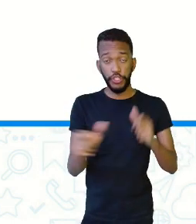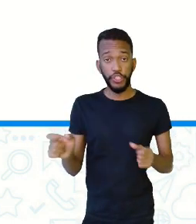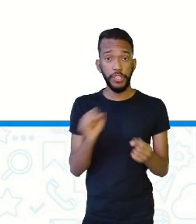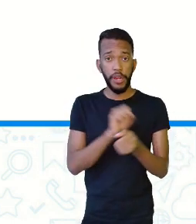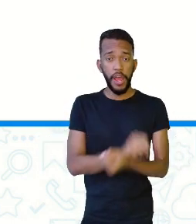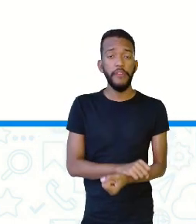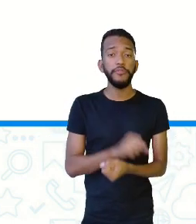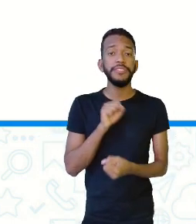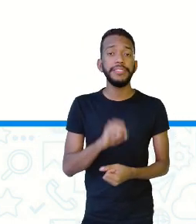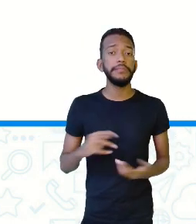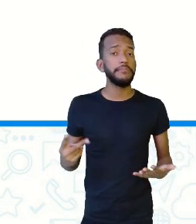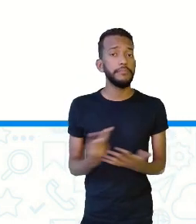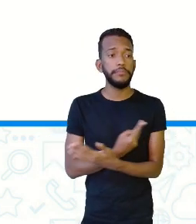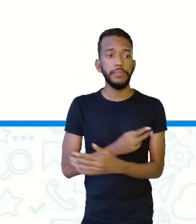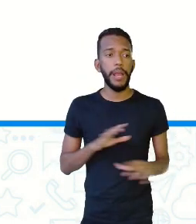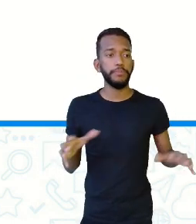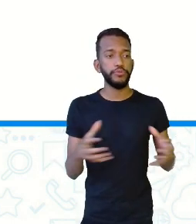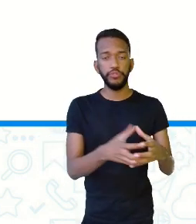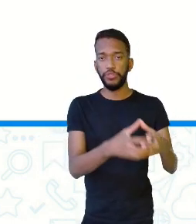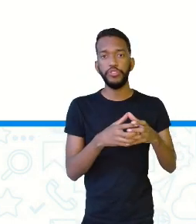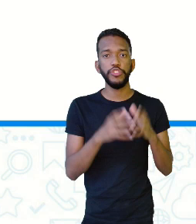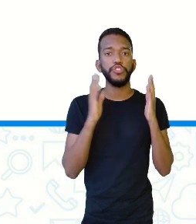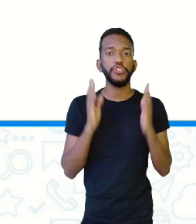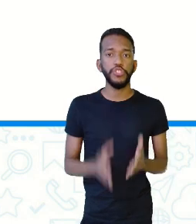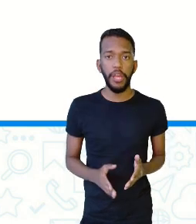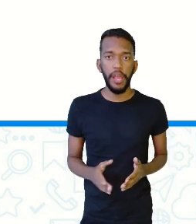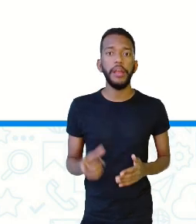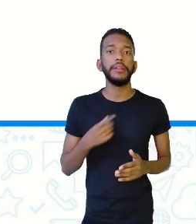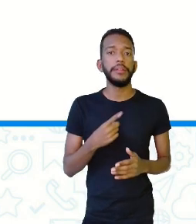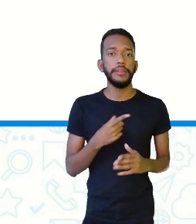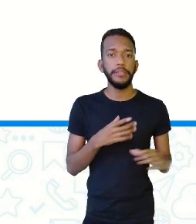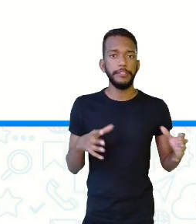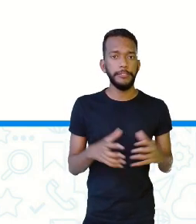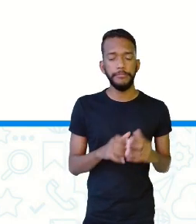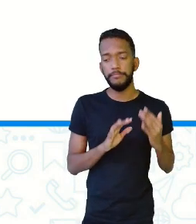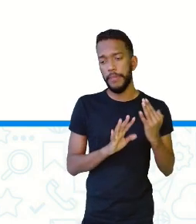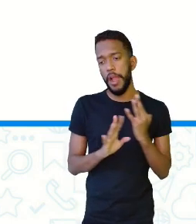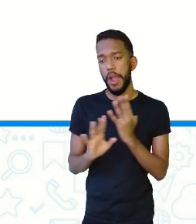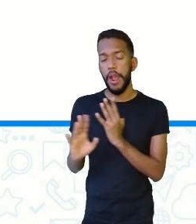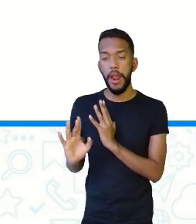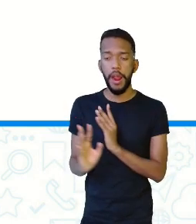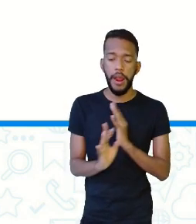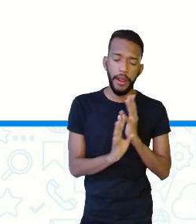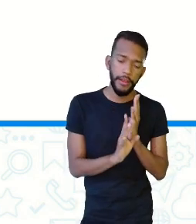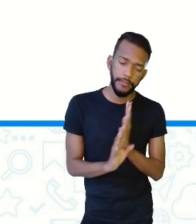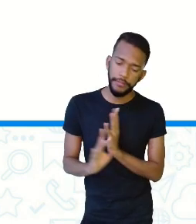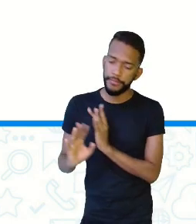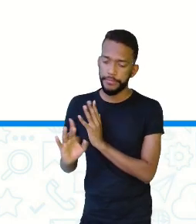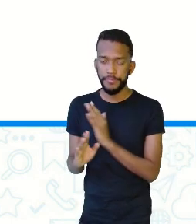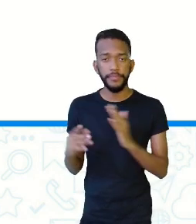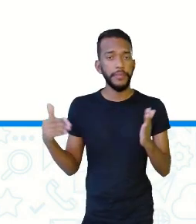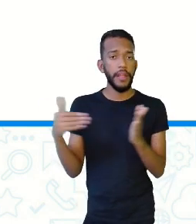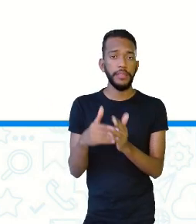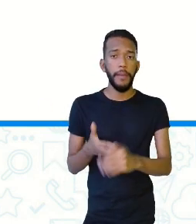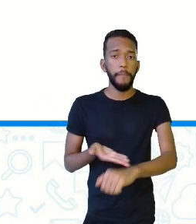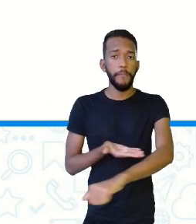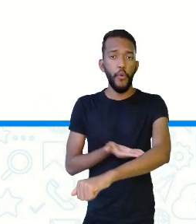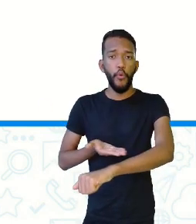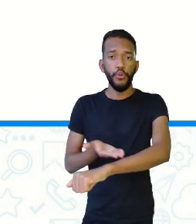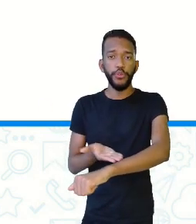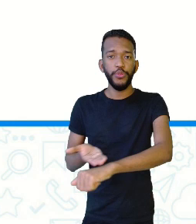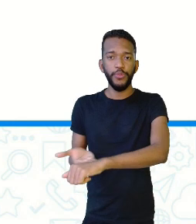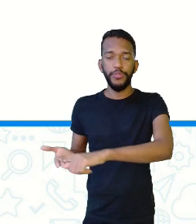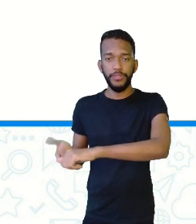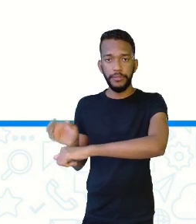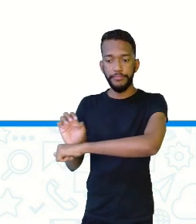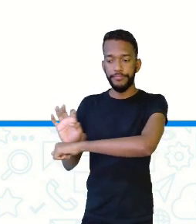fossem capturados, eles eram levados em uma marcha a pé até o porto, do qual seriam encaminhados